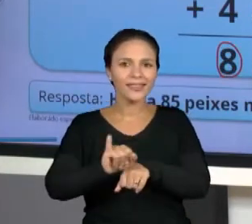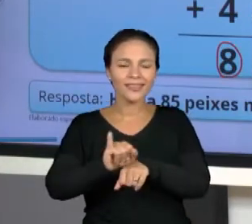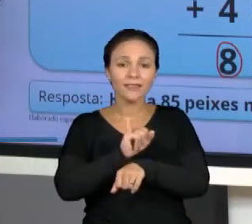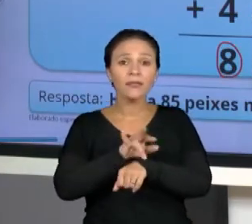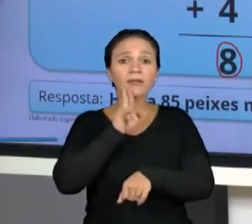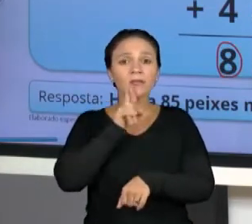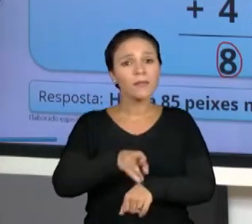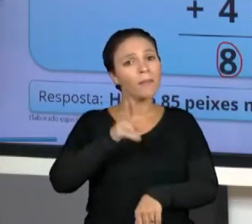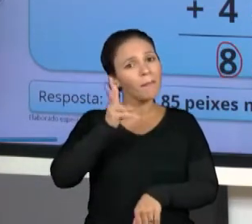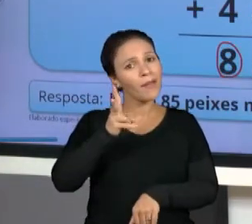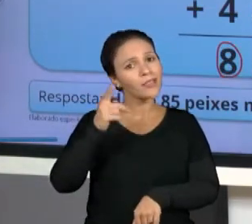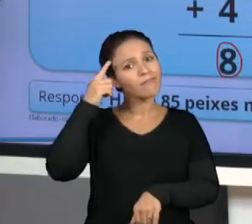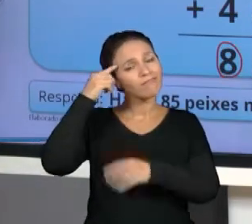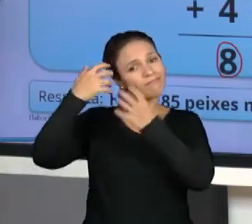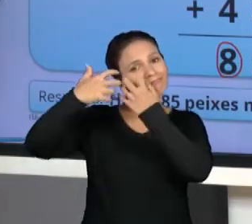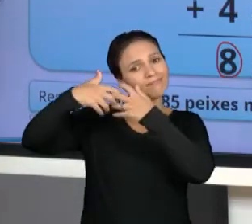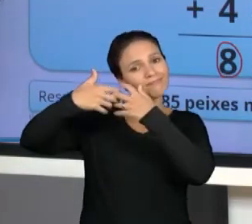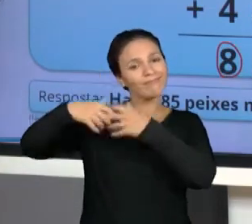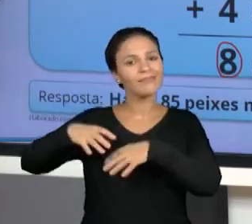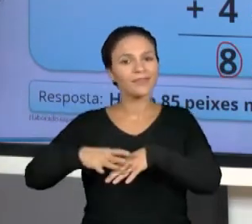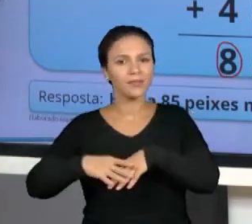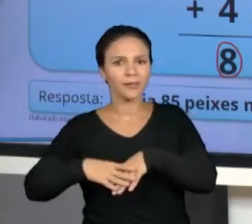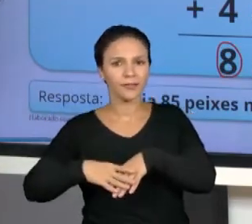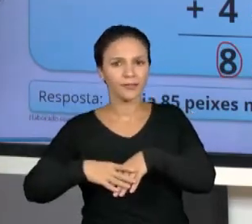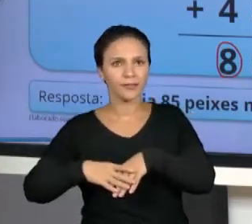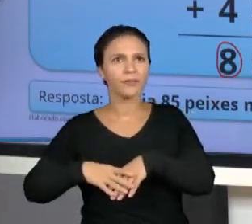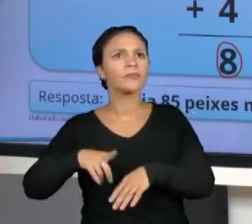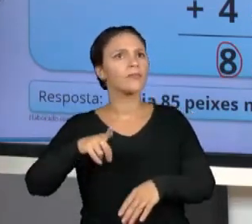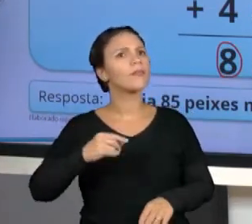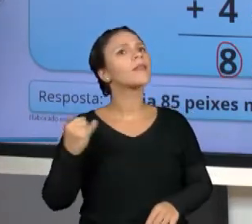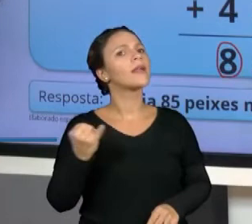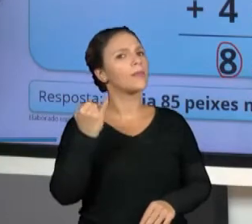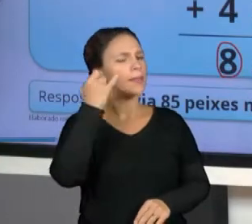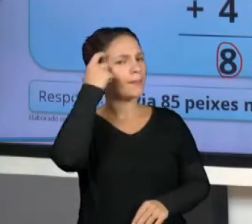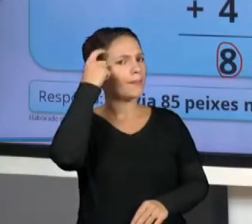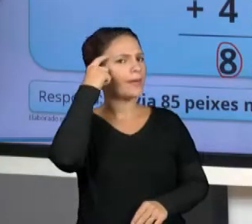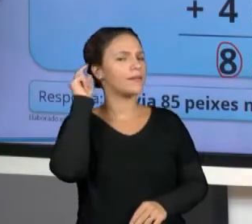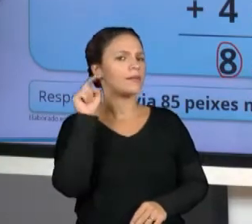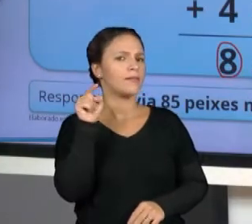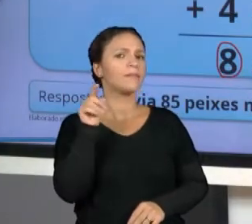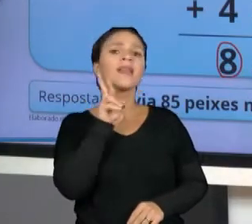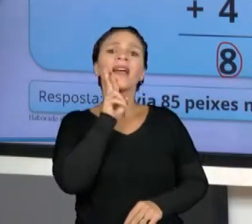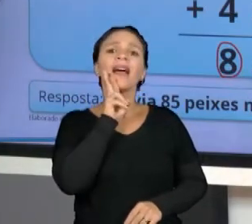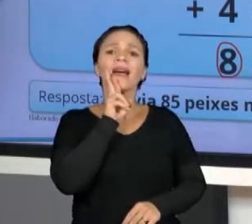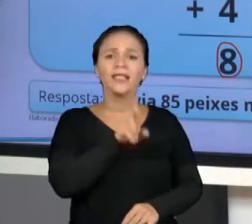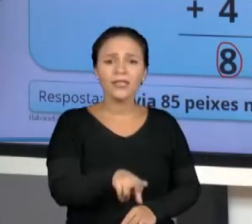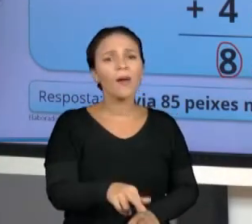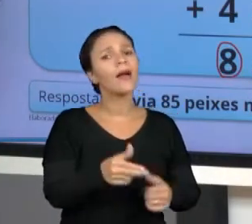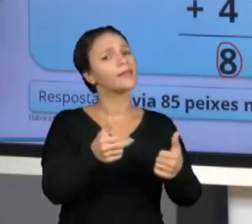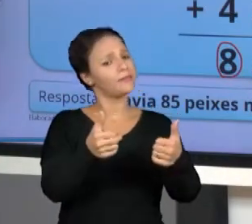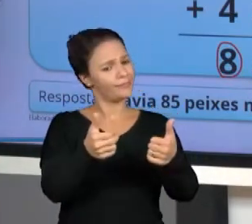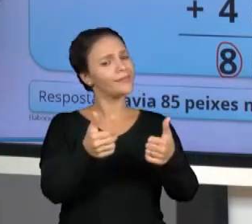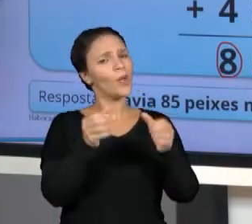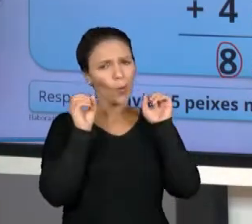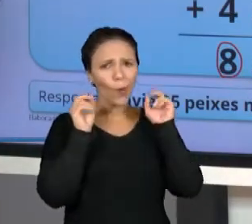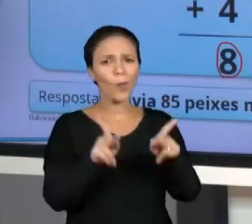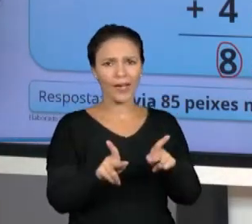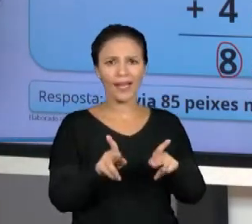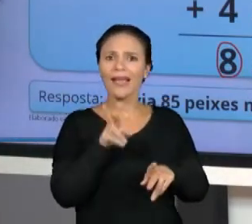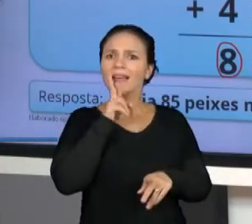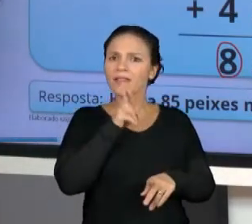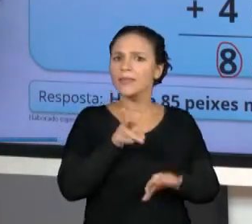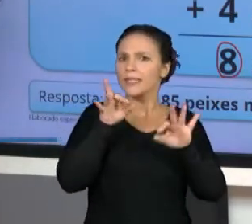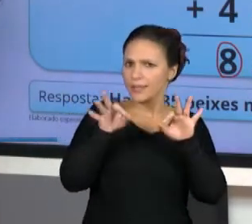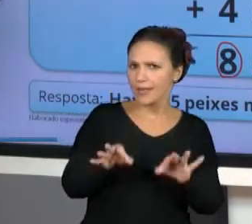uma situação-problema? É importante pensar nas estratégias. O resultado da situação, ele é importante, a gente tem que